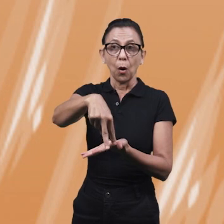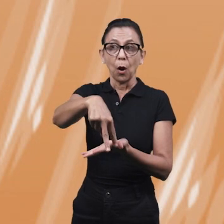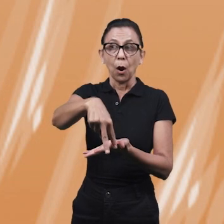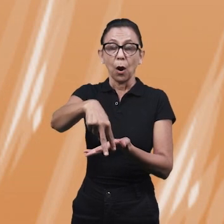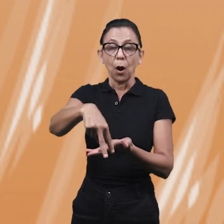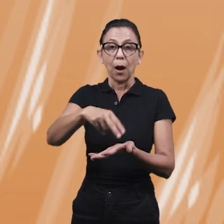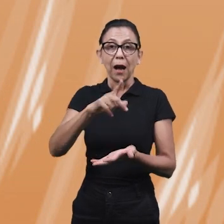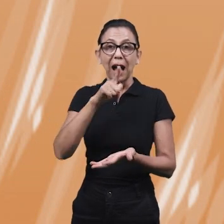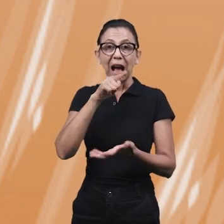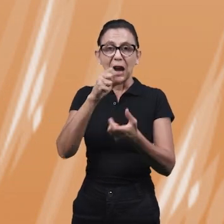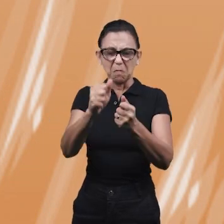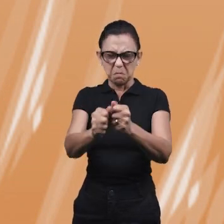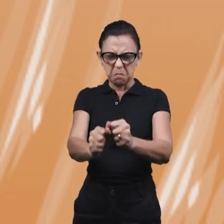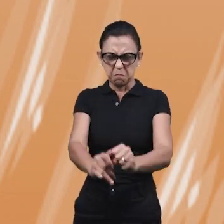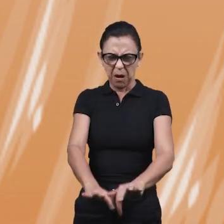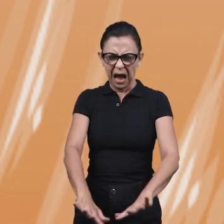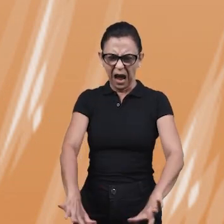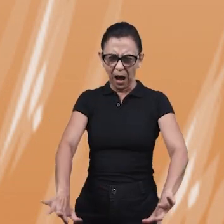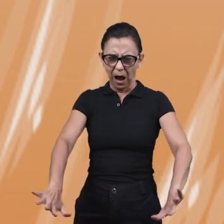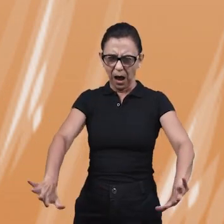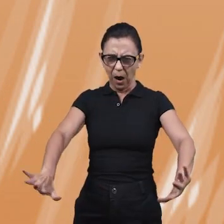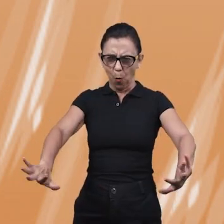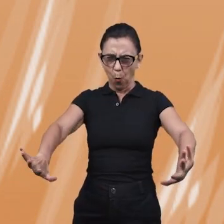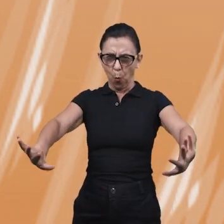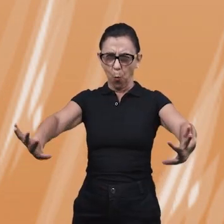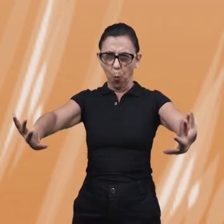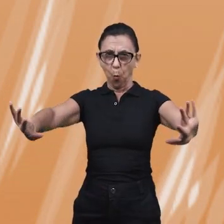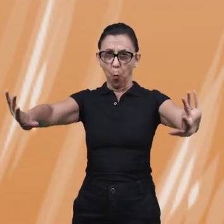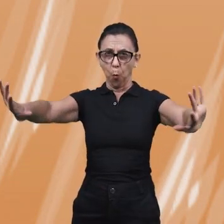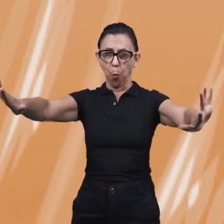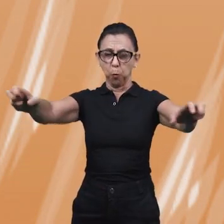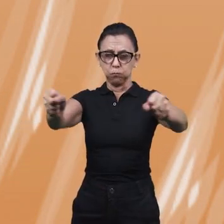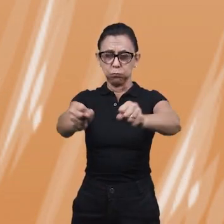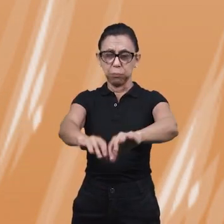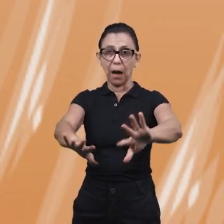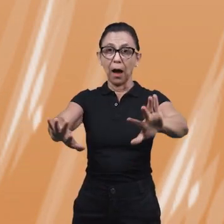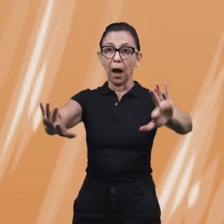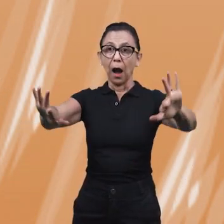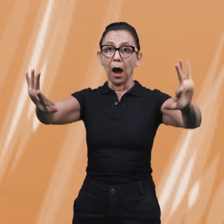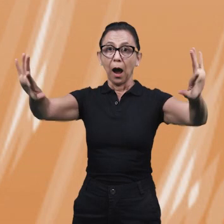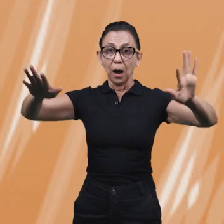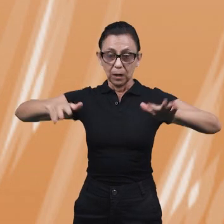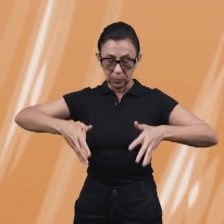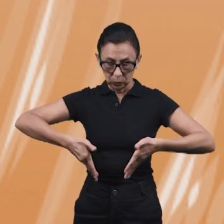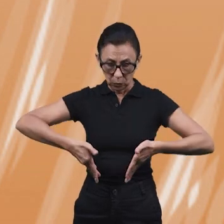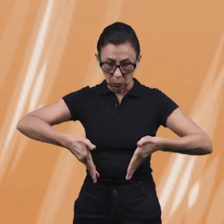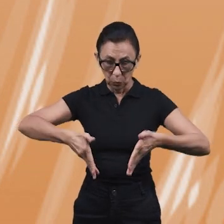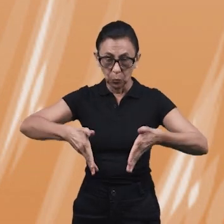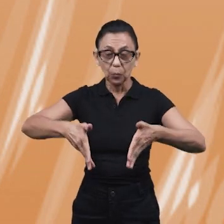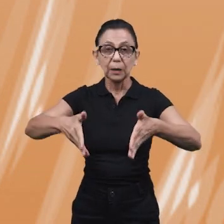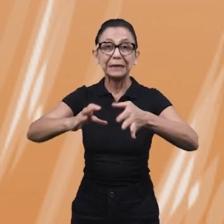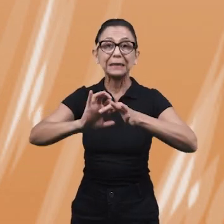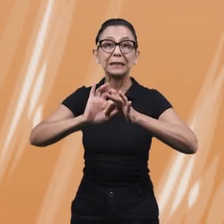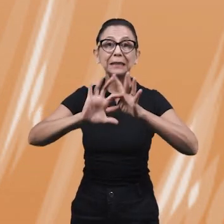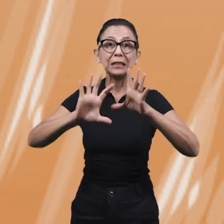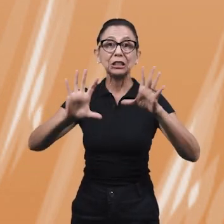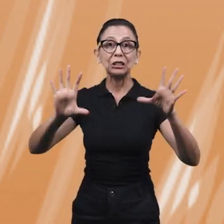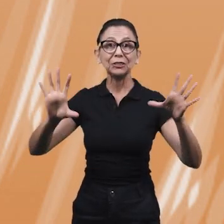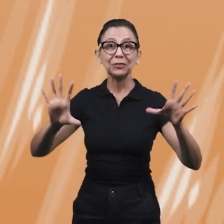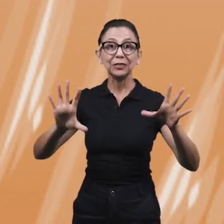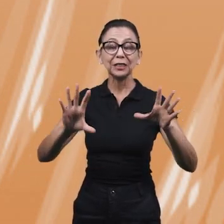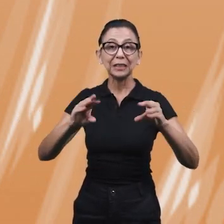as águas que desciam o rio, elas se foram, abrindo uma travessia, um caminho no meio do rio.